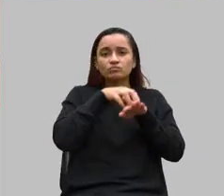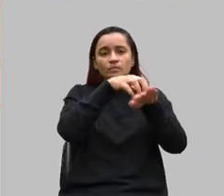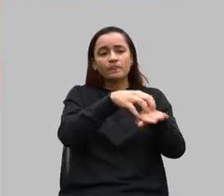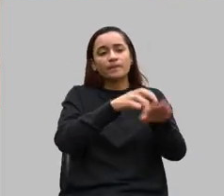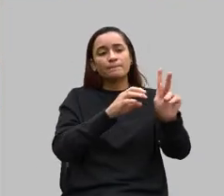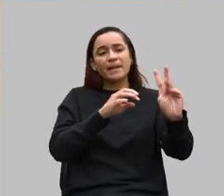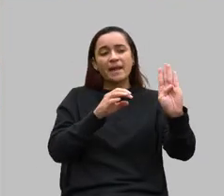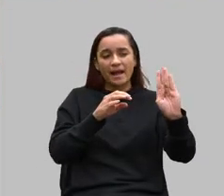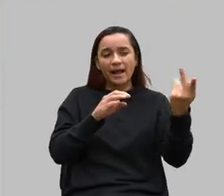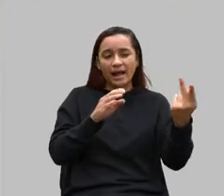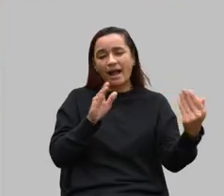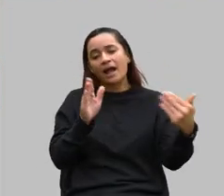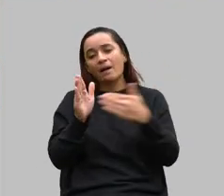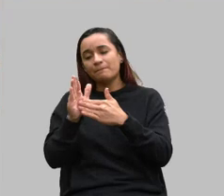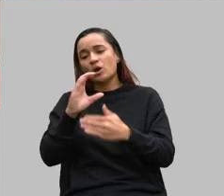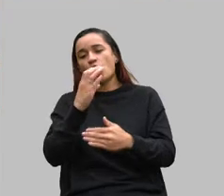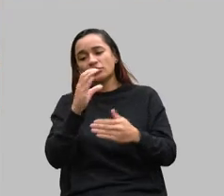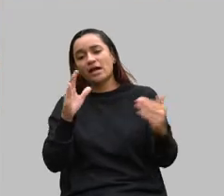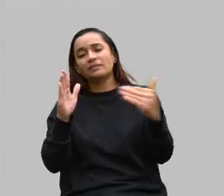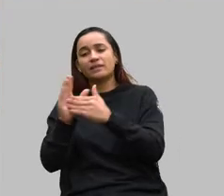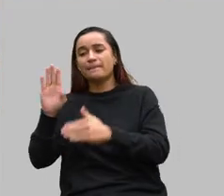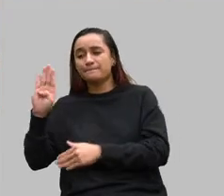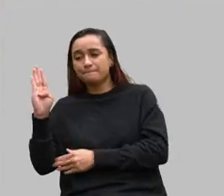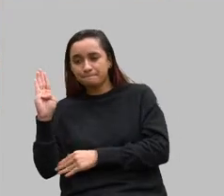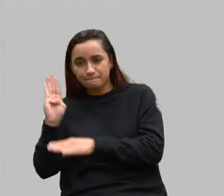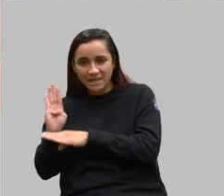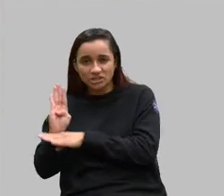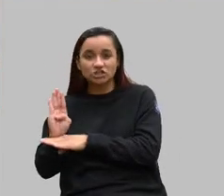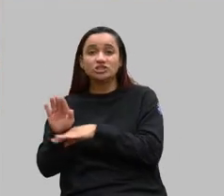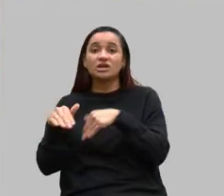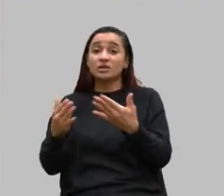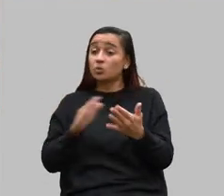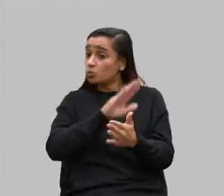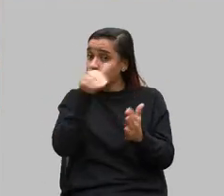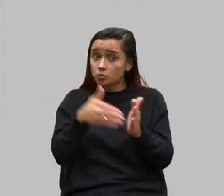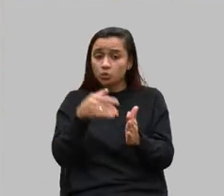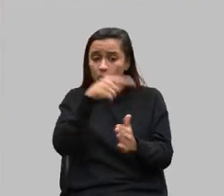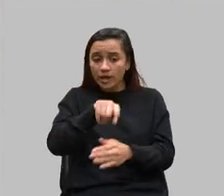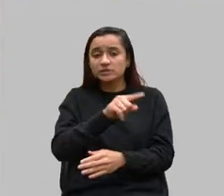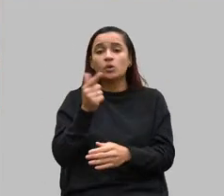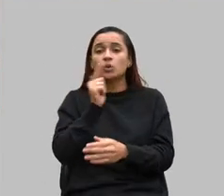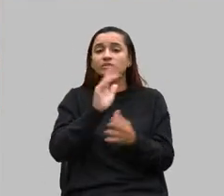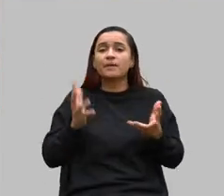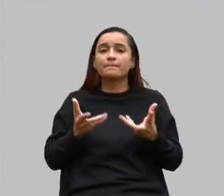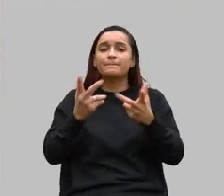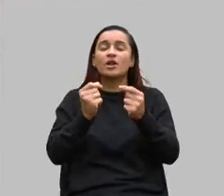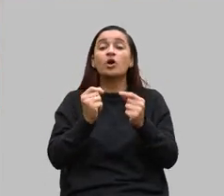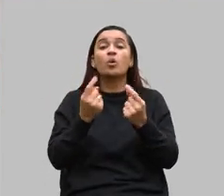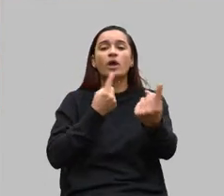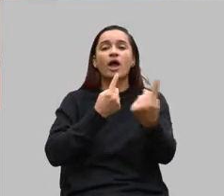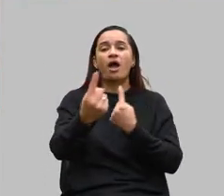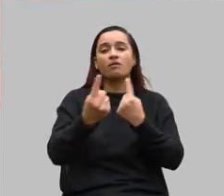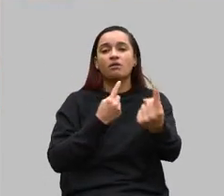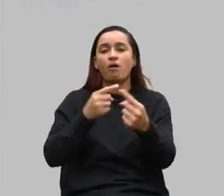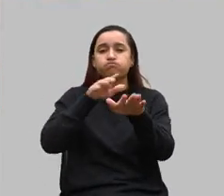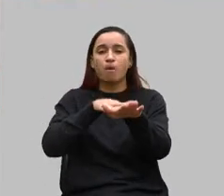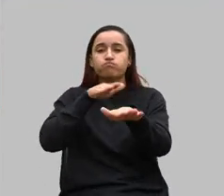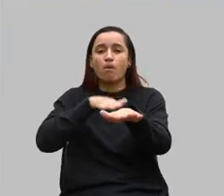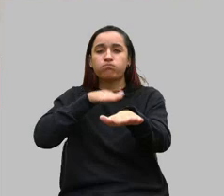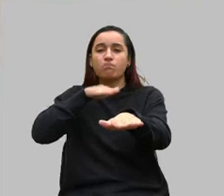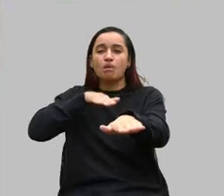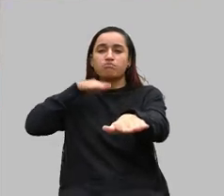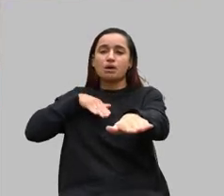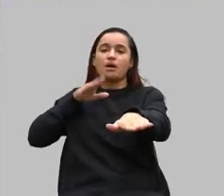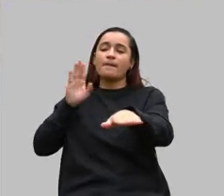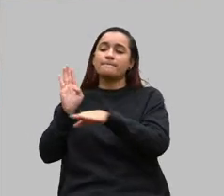relação a Betim e isso esses dois projetos Com certeza aliviaram o tráfego eh na chegada de na ligação de Betim com